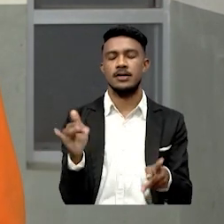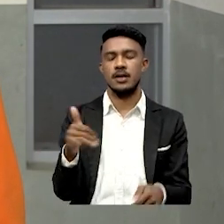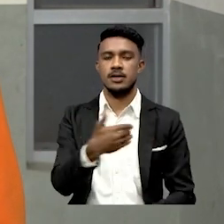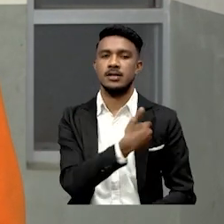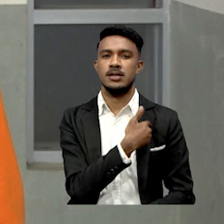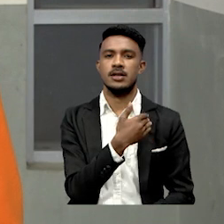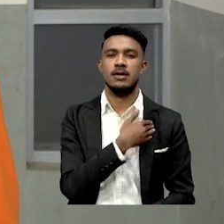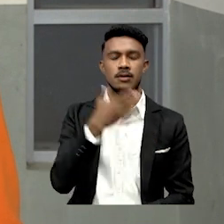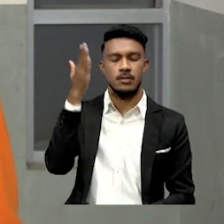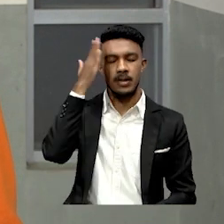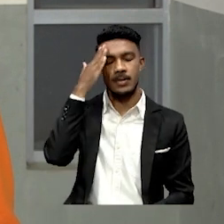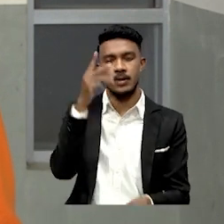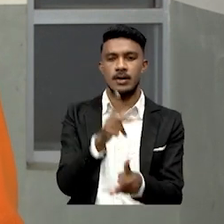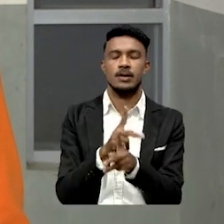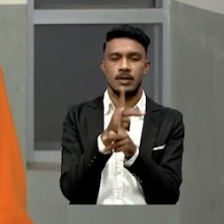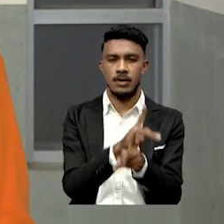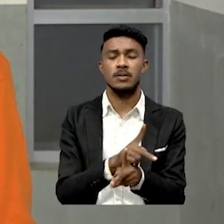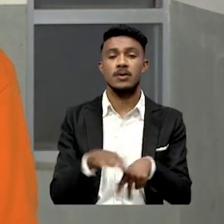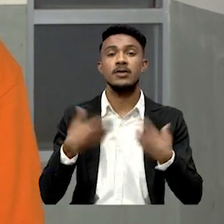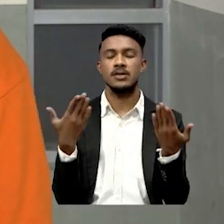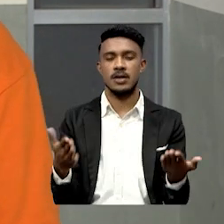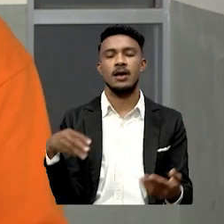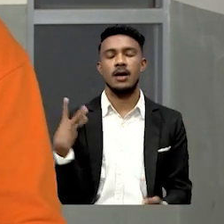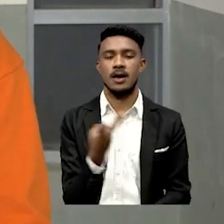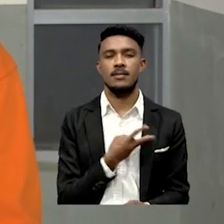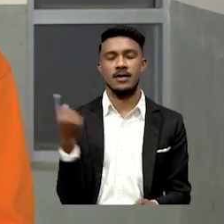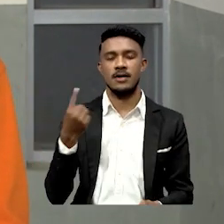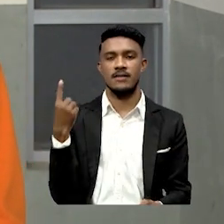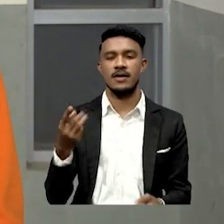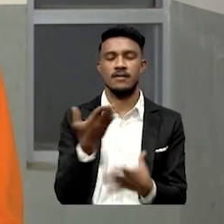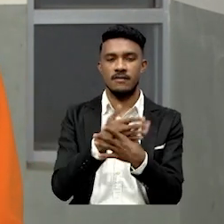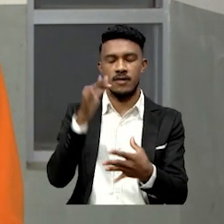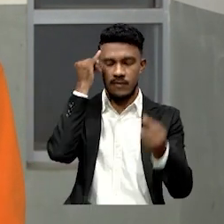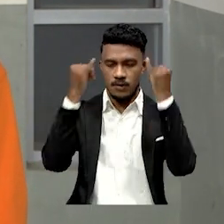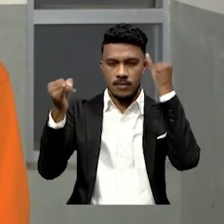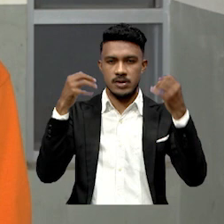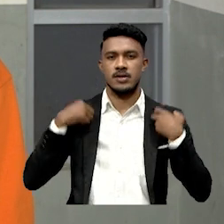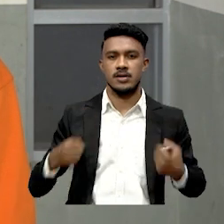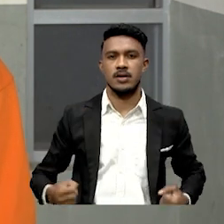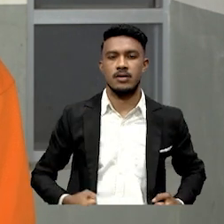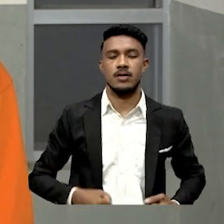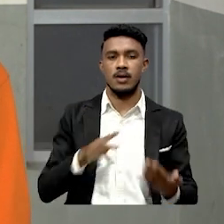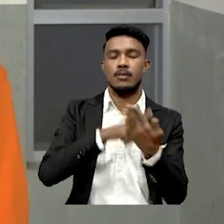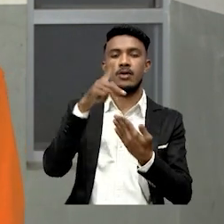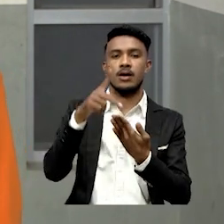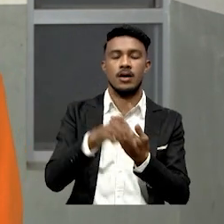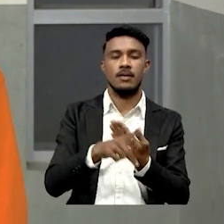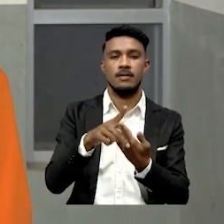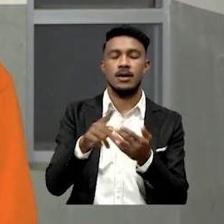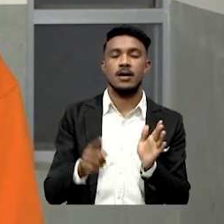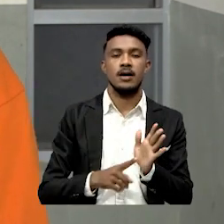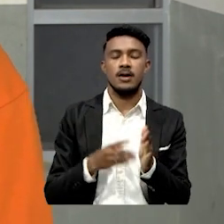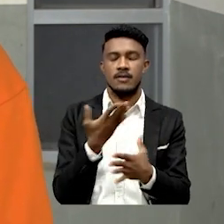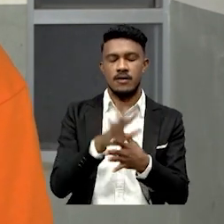sira me wensa mai be ami hene na falting hal promosan saudi programa promosan saudi ami